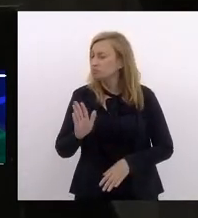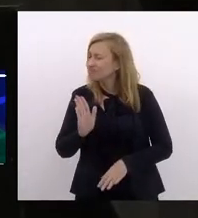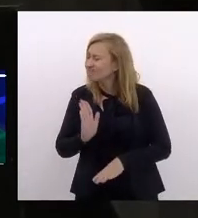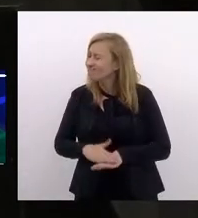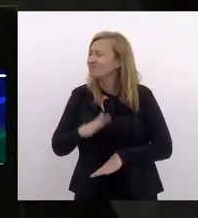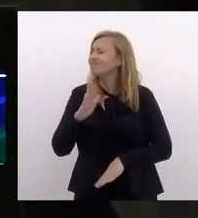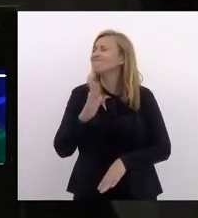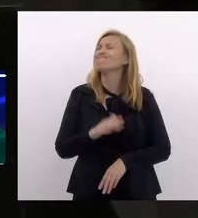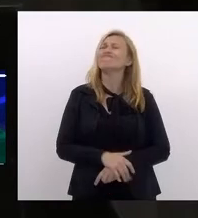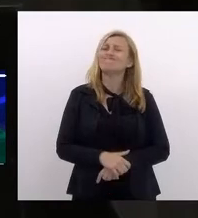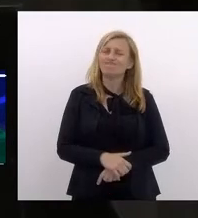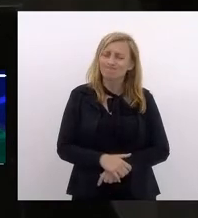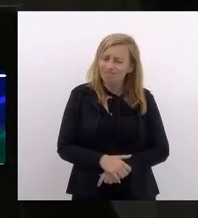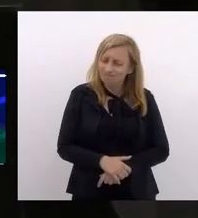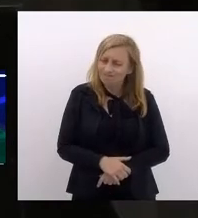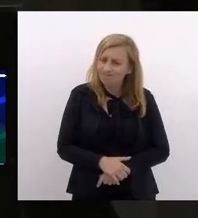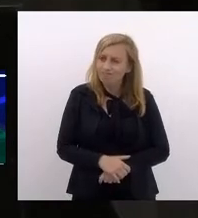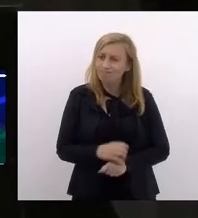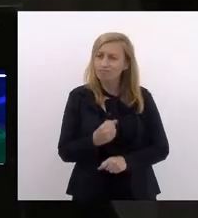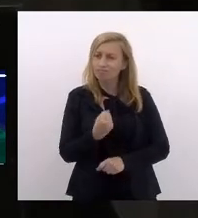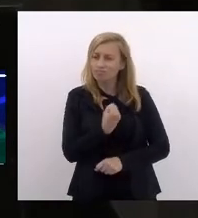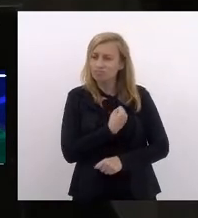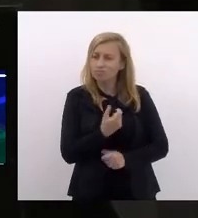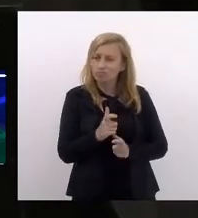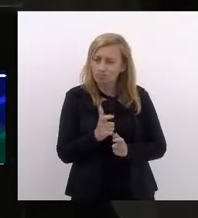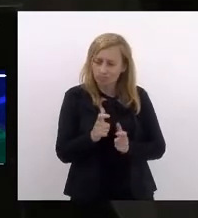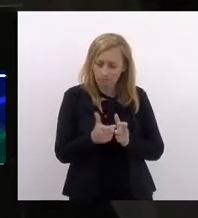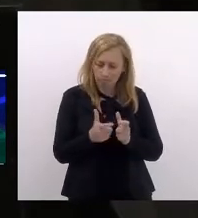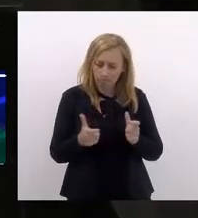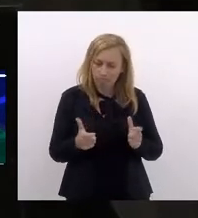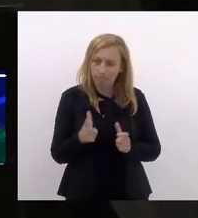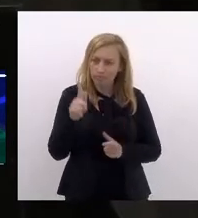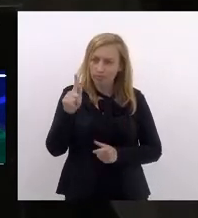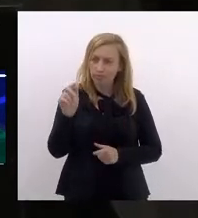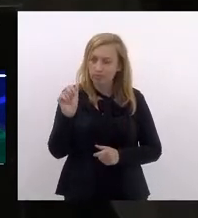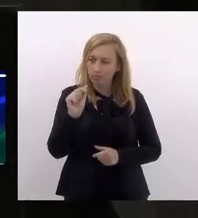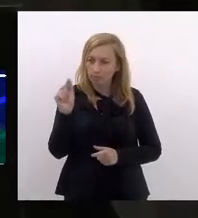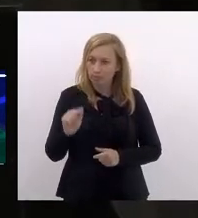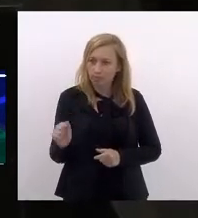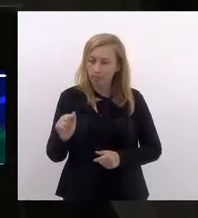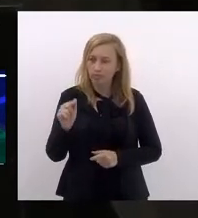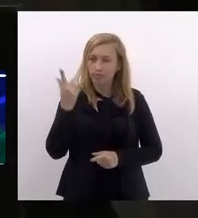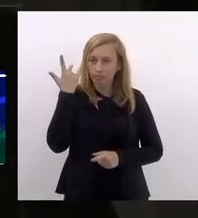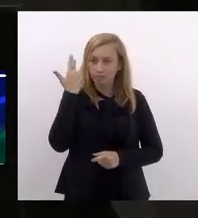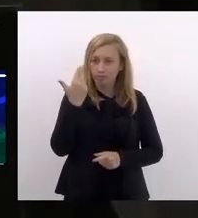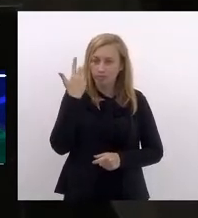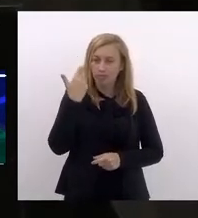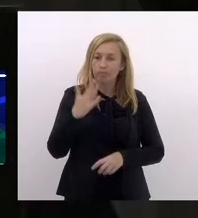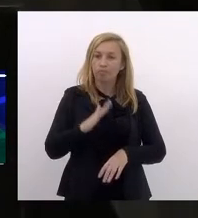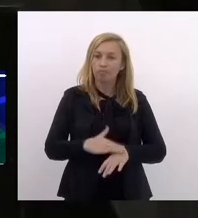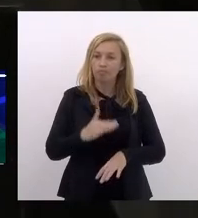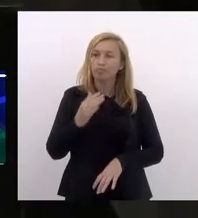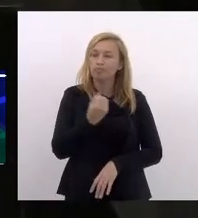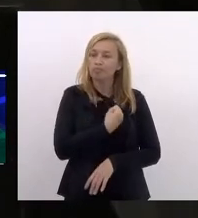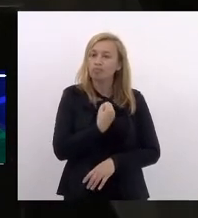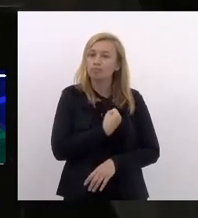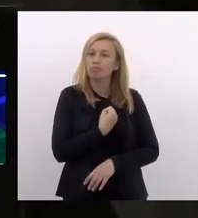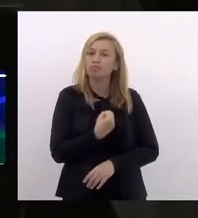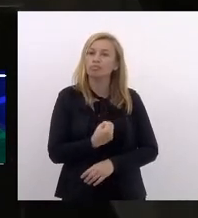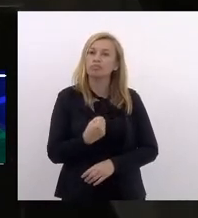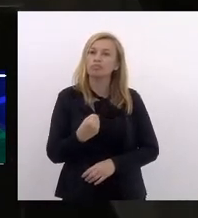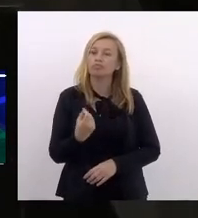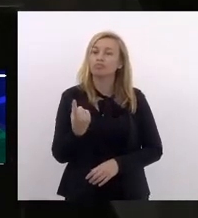mais se aumenta o gás natural, mais se aumenta